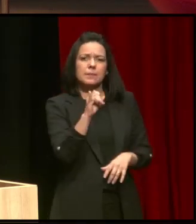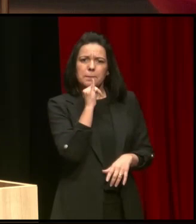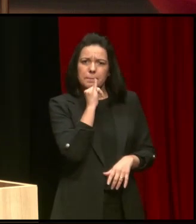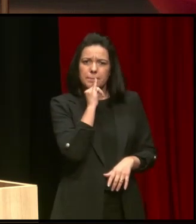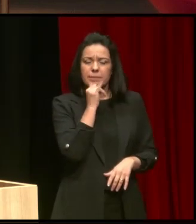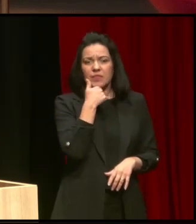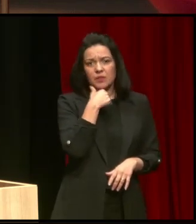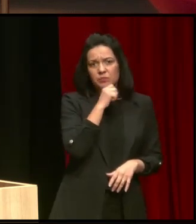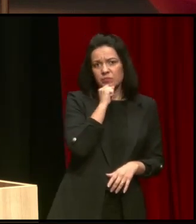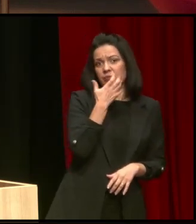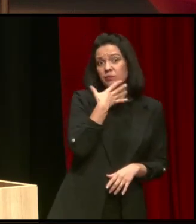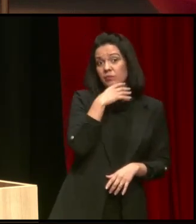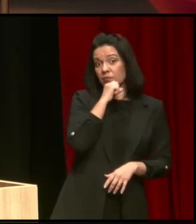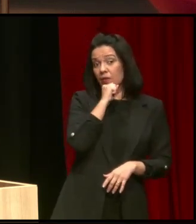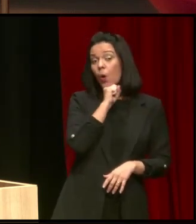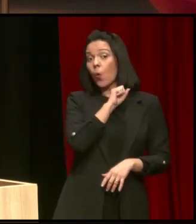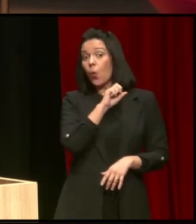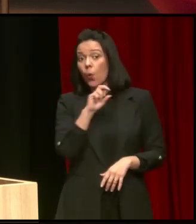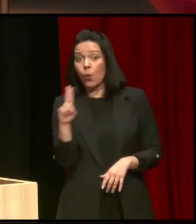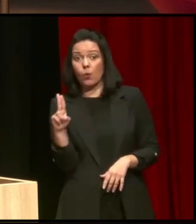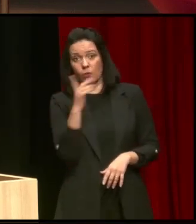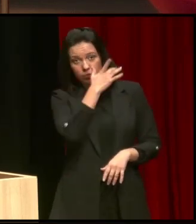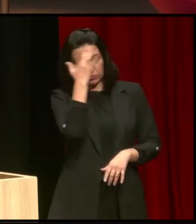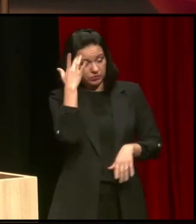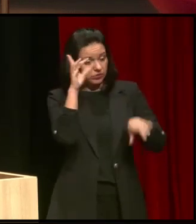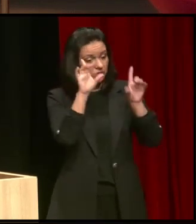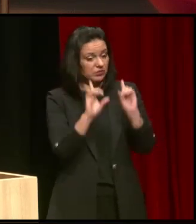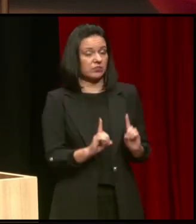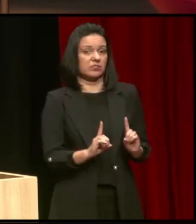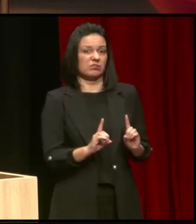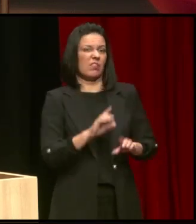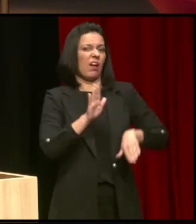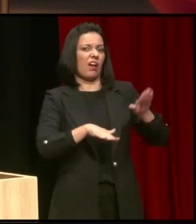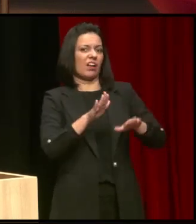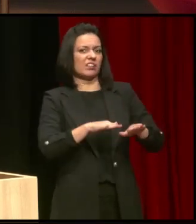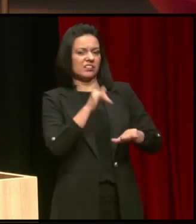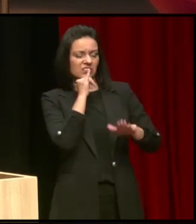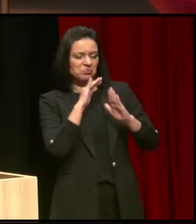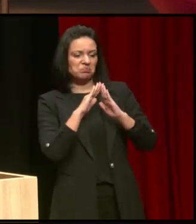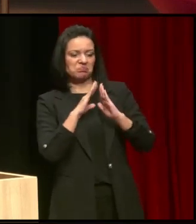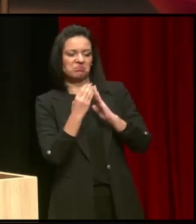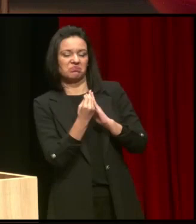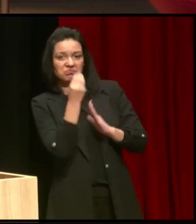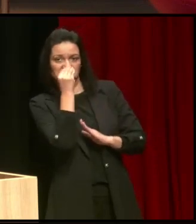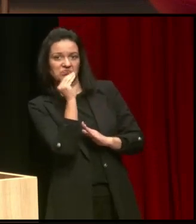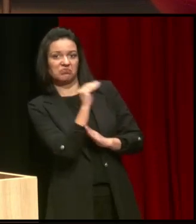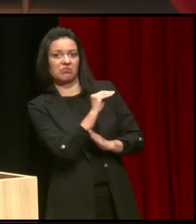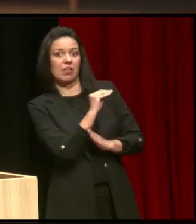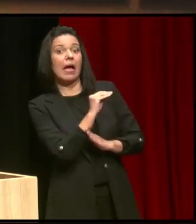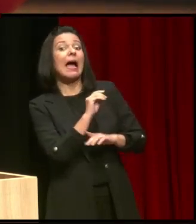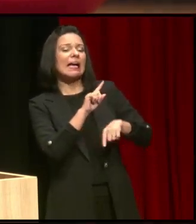uma pessoa deficiente que foram rejeitados por uma igreja hoje, que eles vão numa